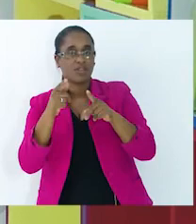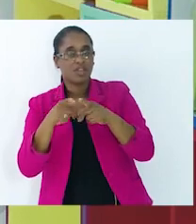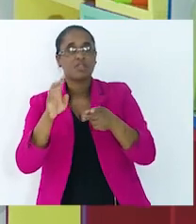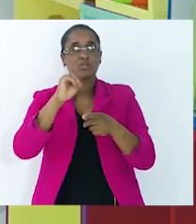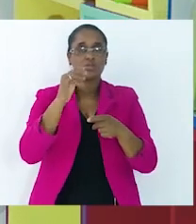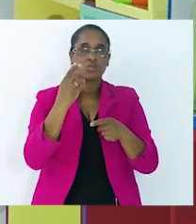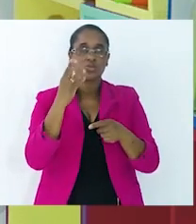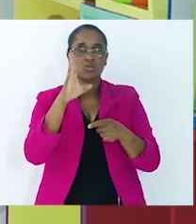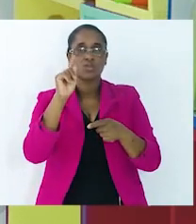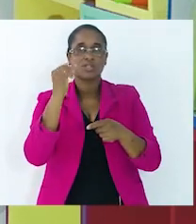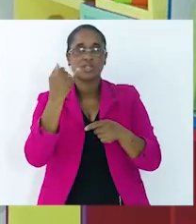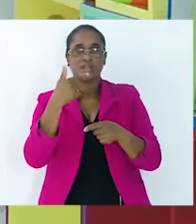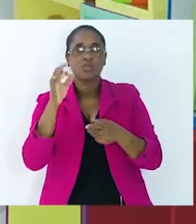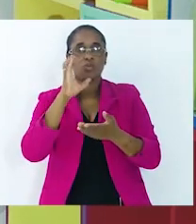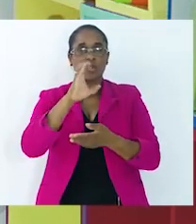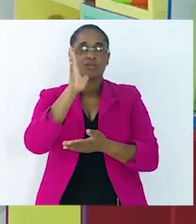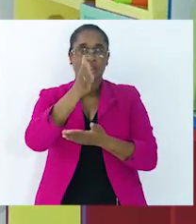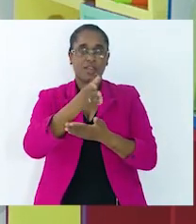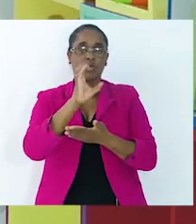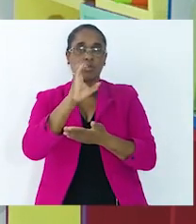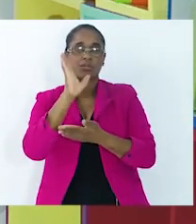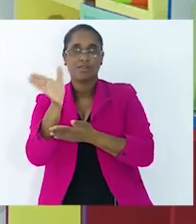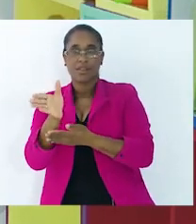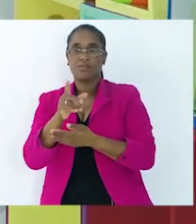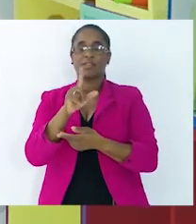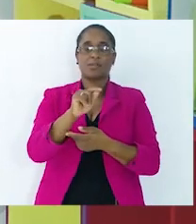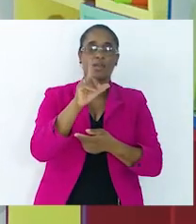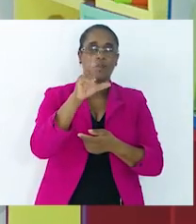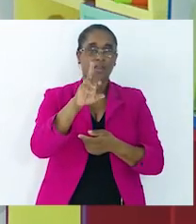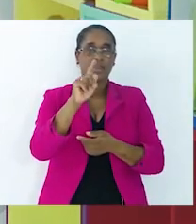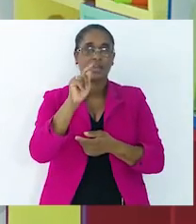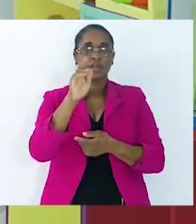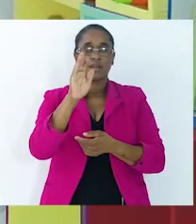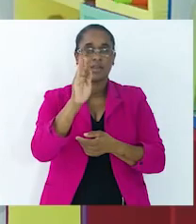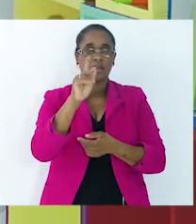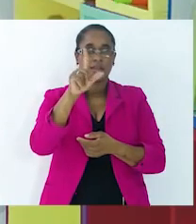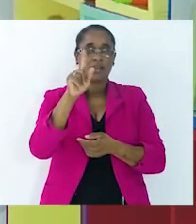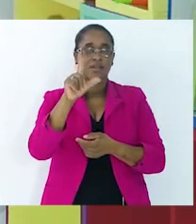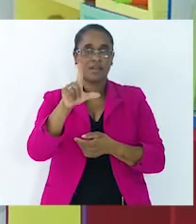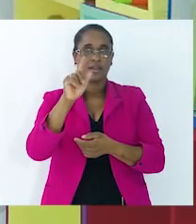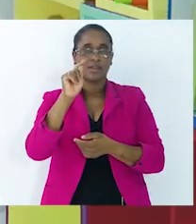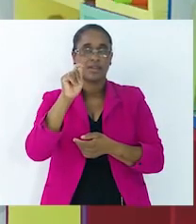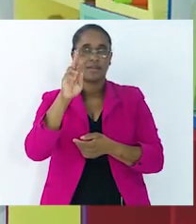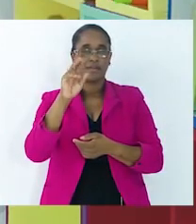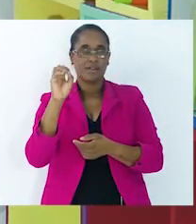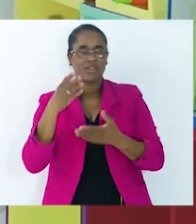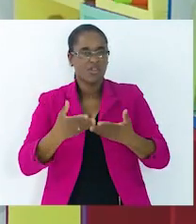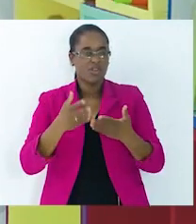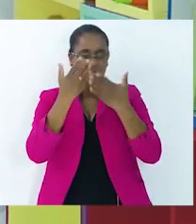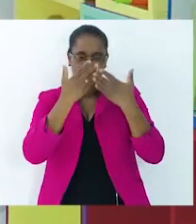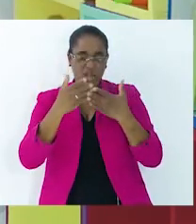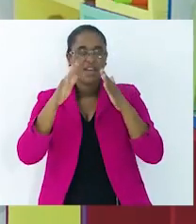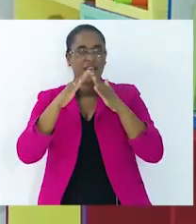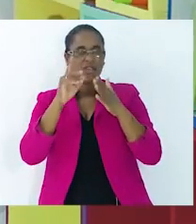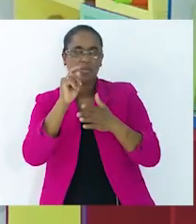sujeito, de complemento direto, de complemento indireto e o reflexo. Ok? Agora é só estudar um pouco mais em casa, entrar em